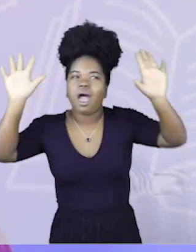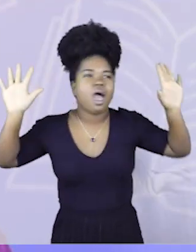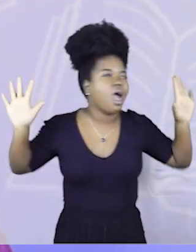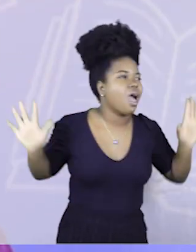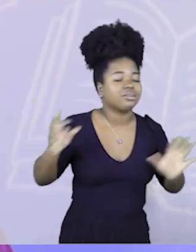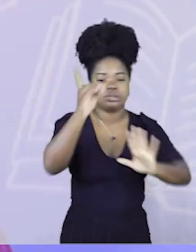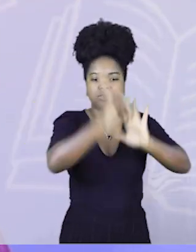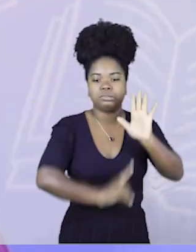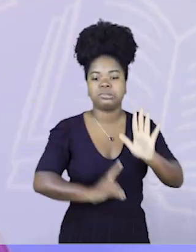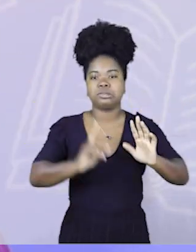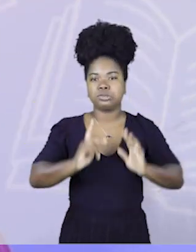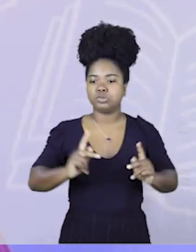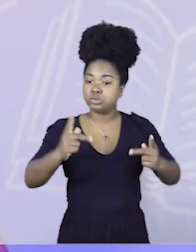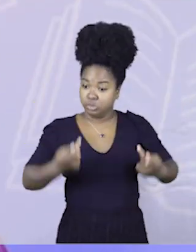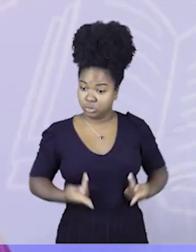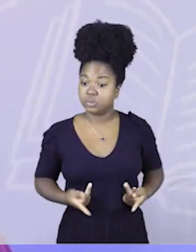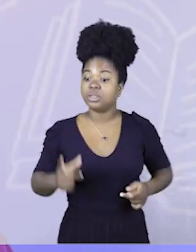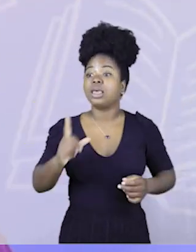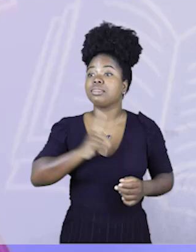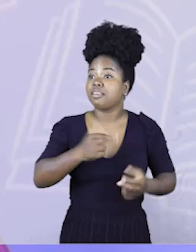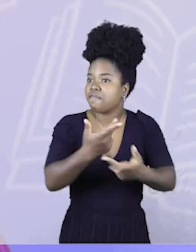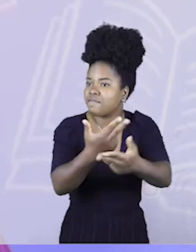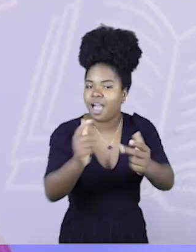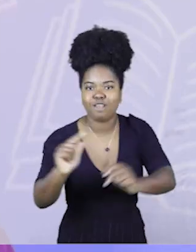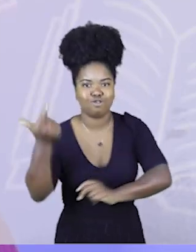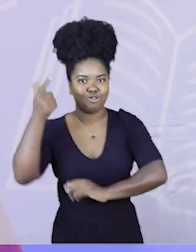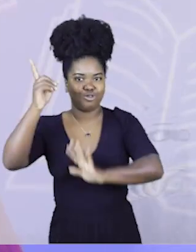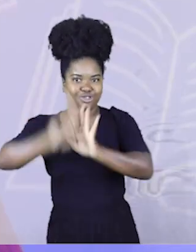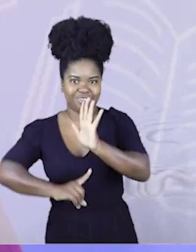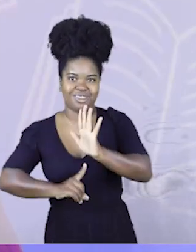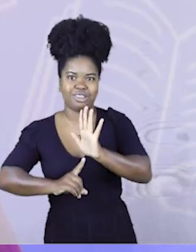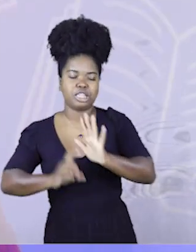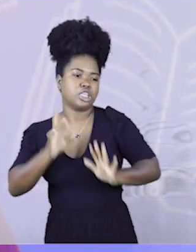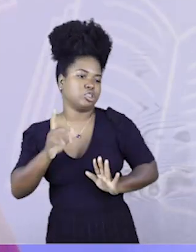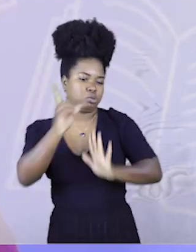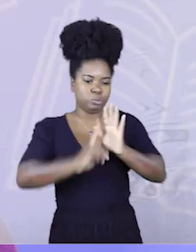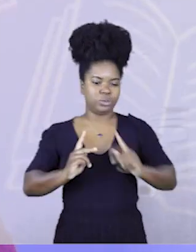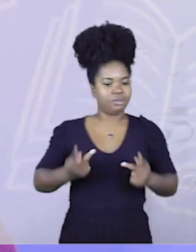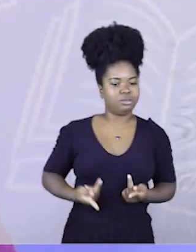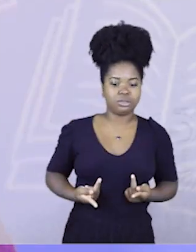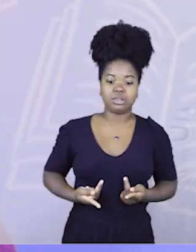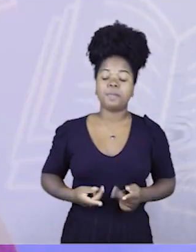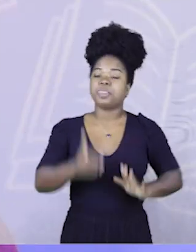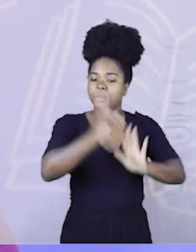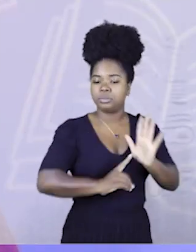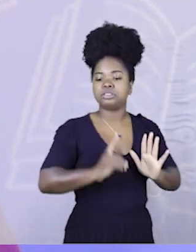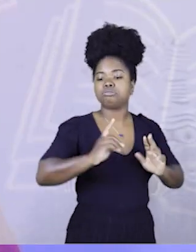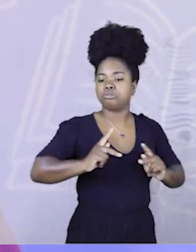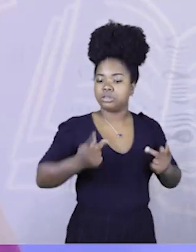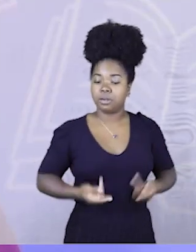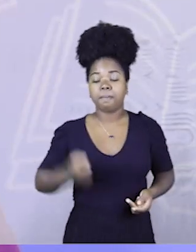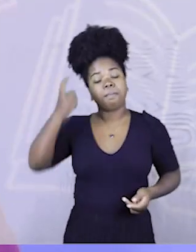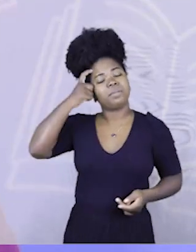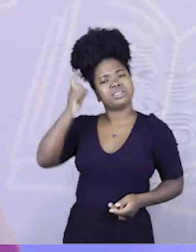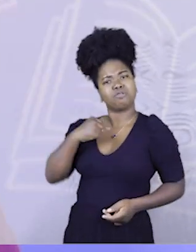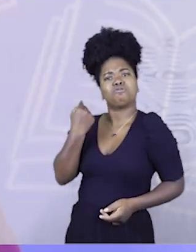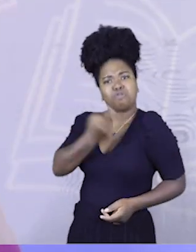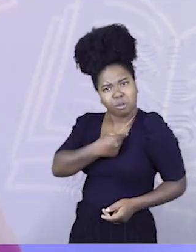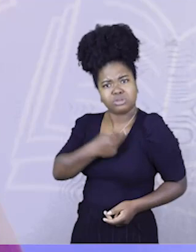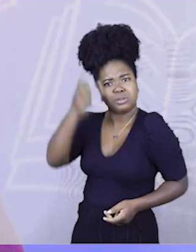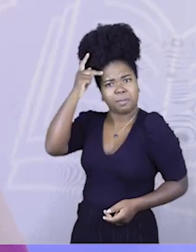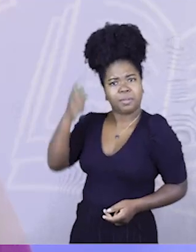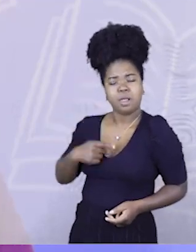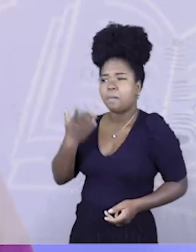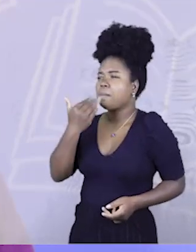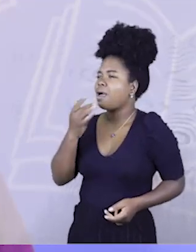direitos humanos incluem diversos outros direitos que estão no nosso dia a dia, né? Quando a gente pensa em direitos humanos, a gente tem que pensar no nosso